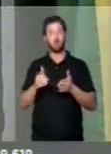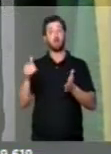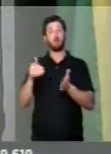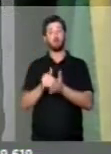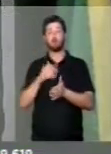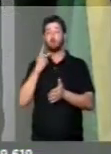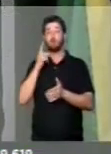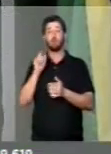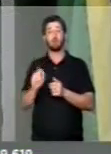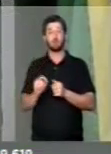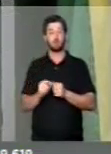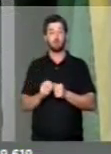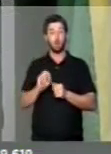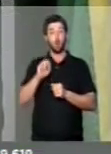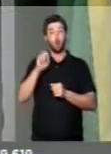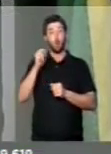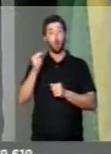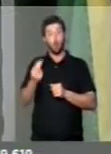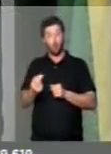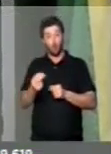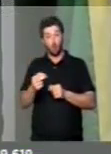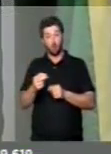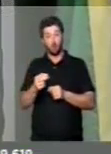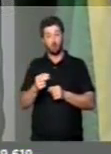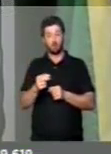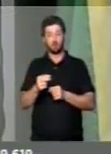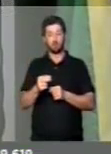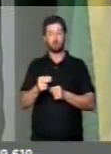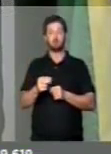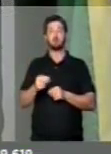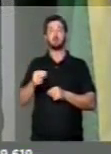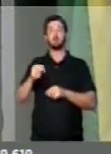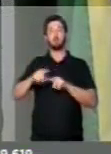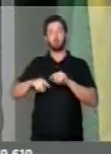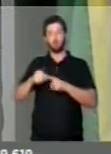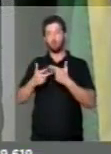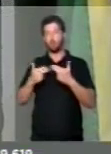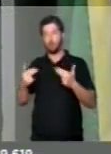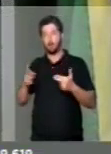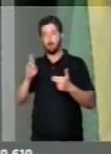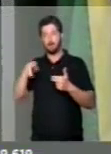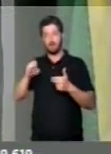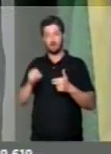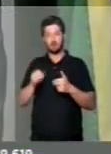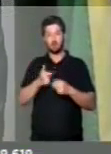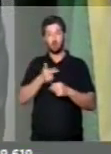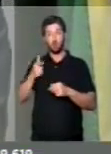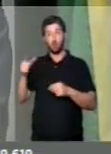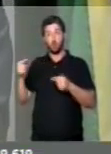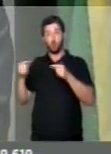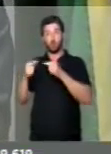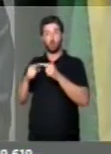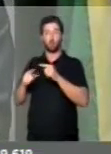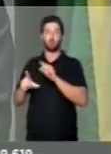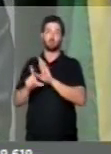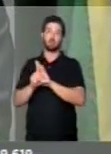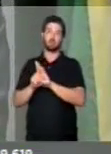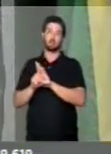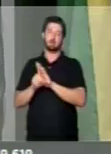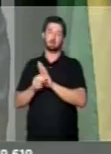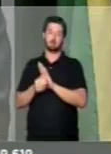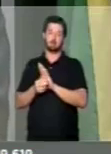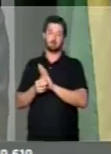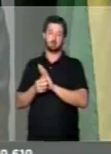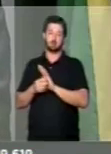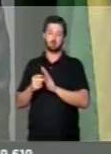dizendo: ou auferido, se referindo aos bens, ou auferidos por outro meio lícito.